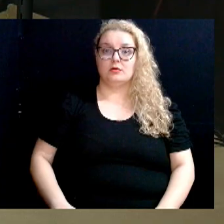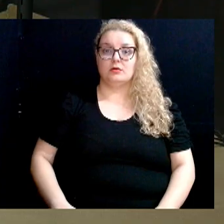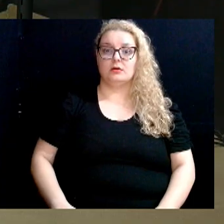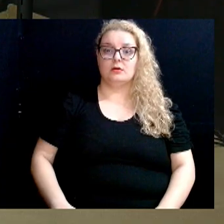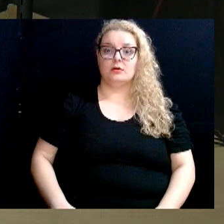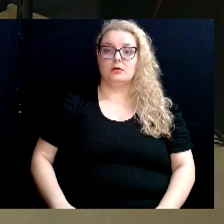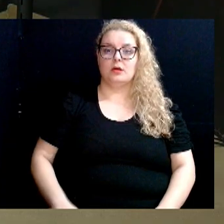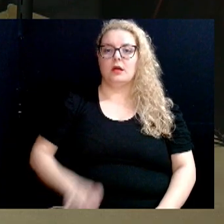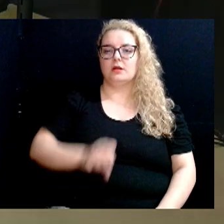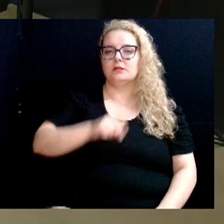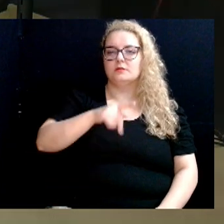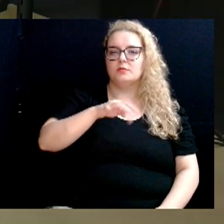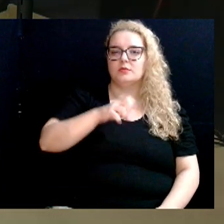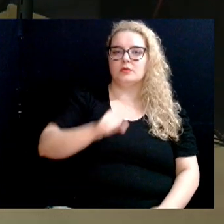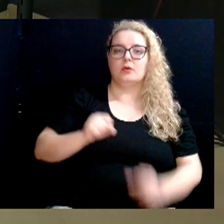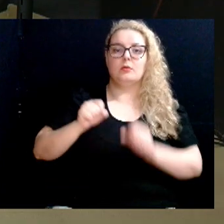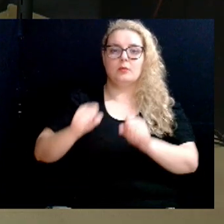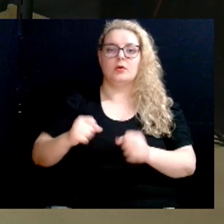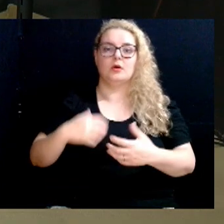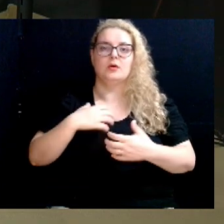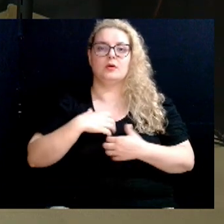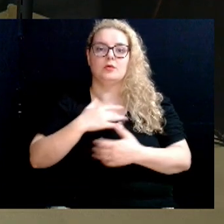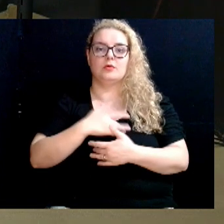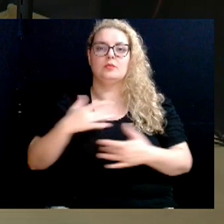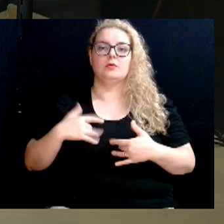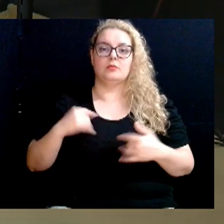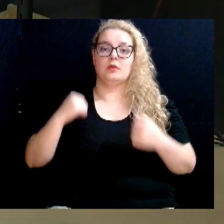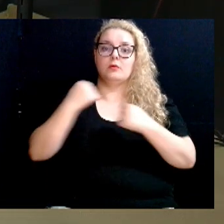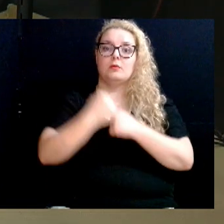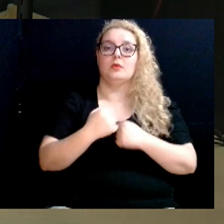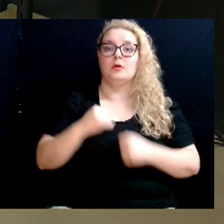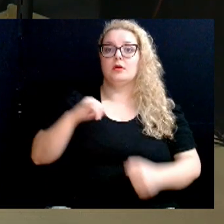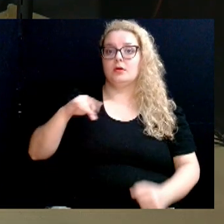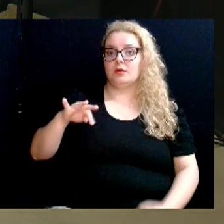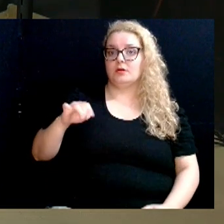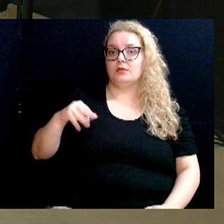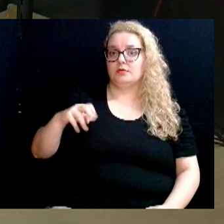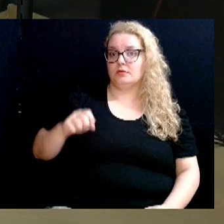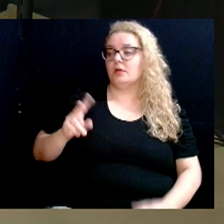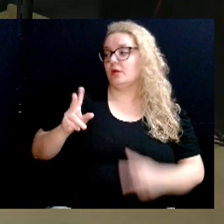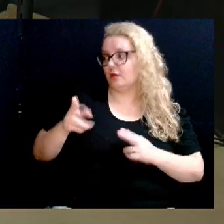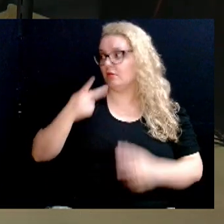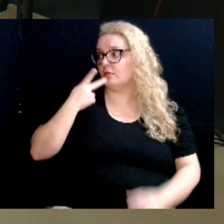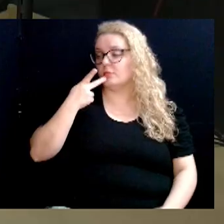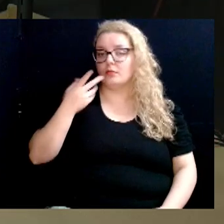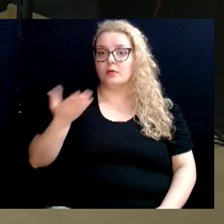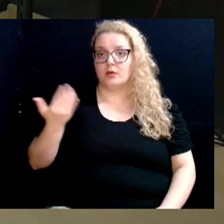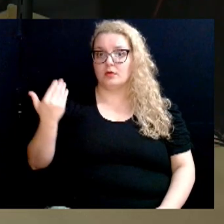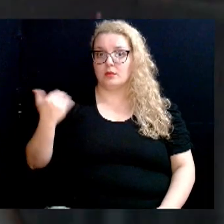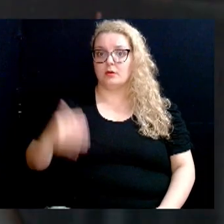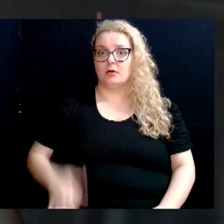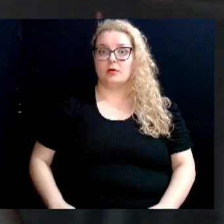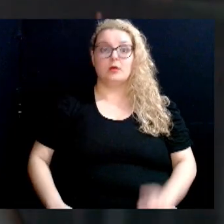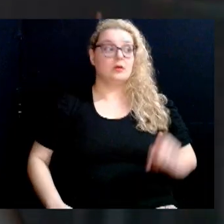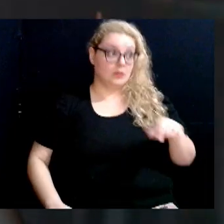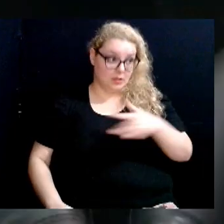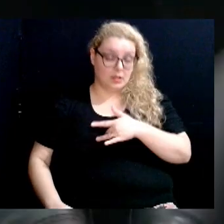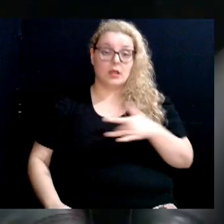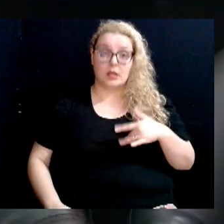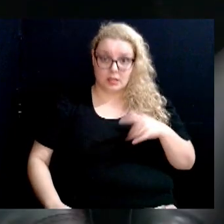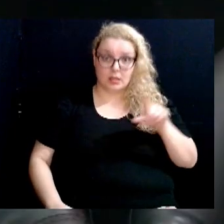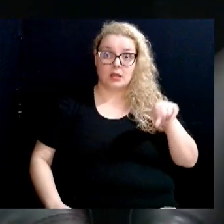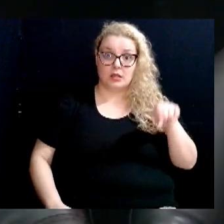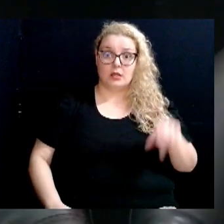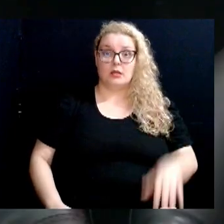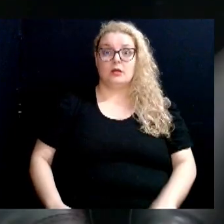ou pode ser uma forma saudável de proteger a intimidade? É o que a gente falava agora há pouco, né, Carol? É muito saudável. Não tem